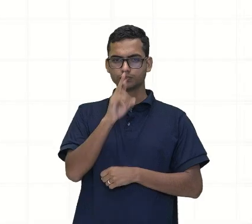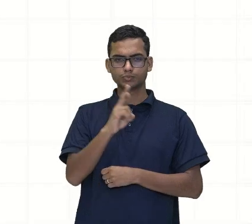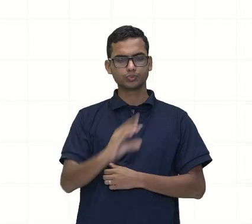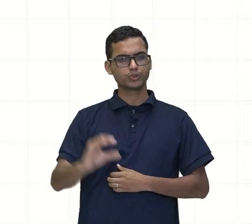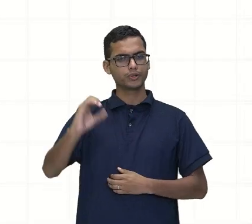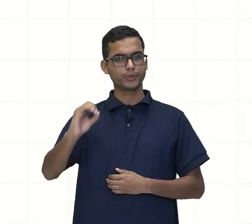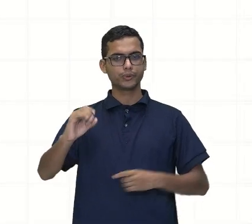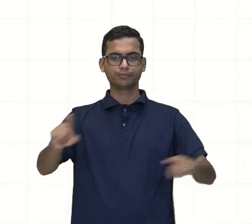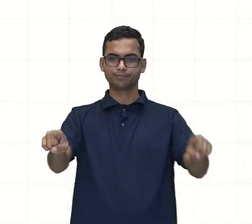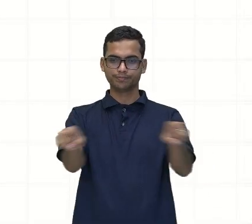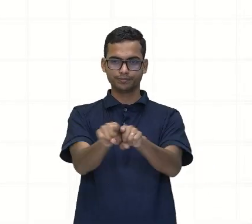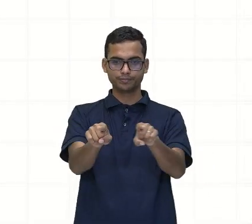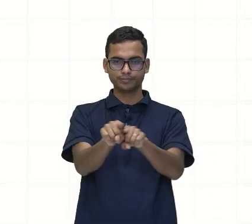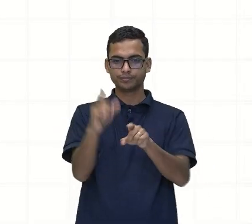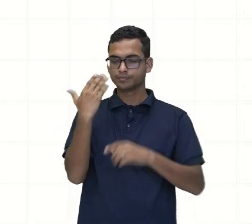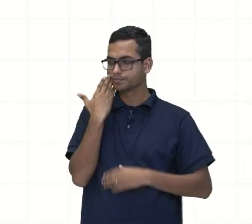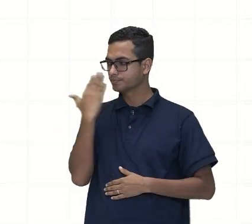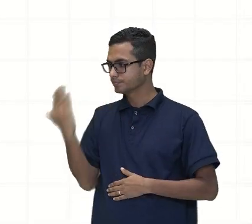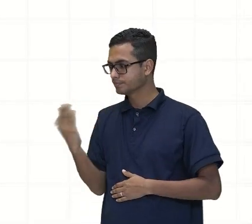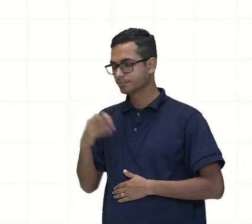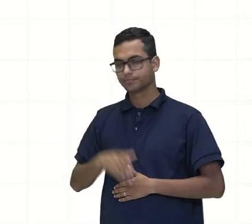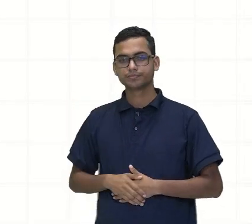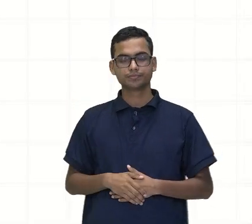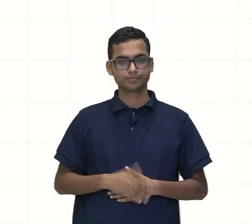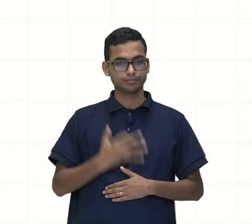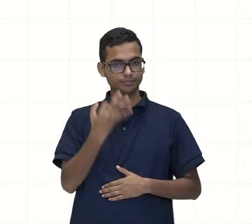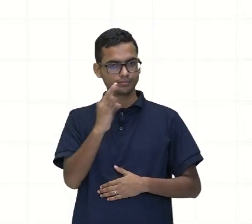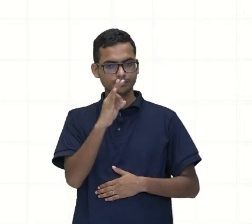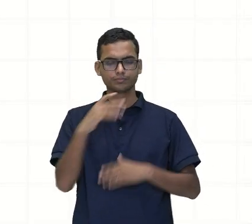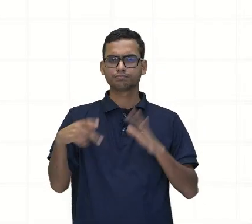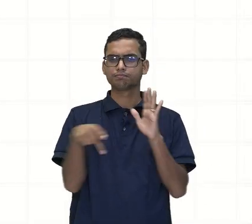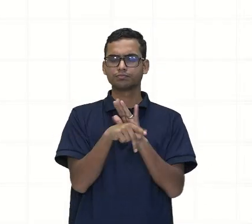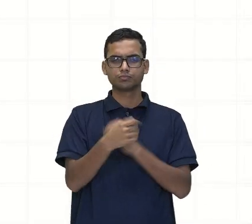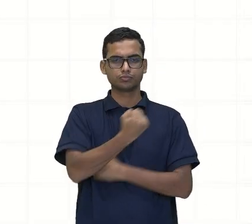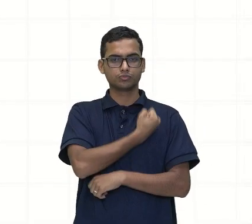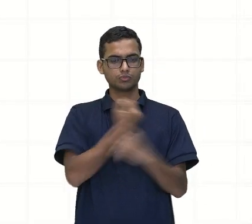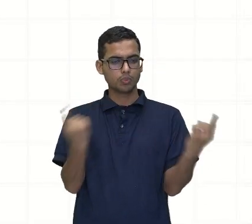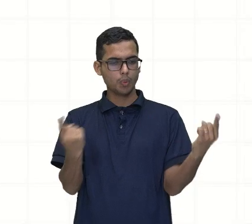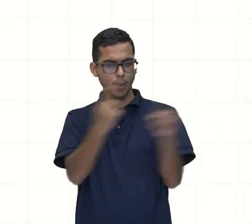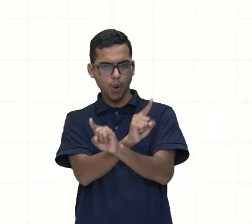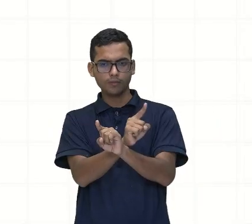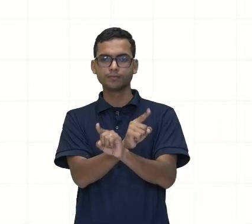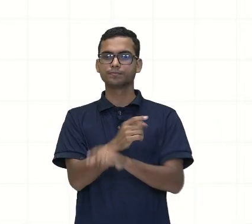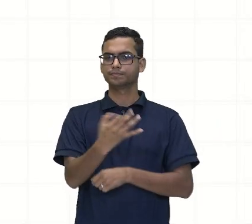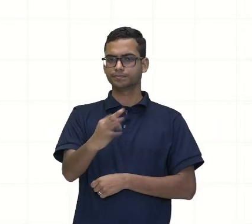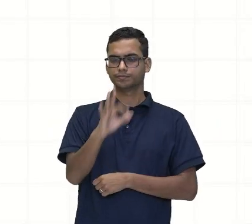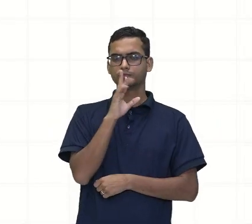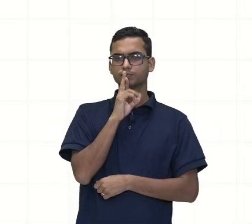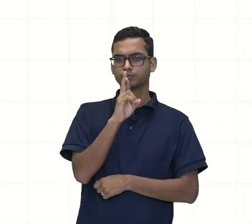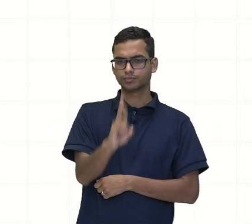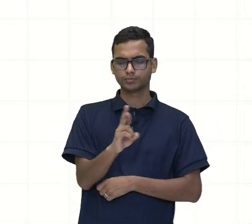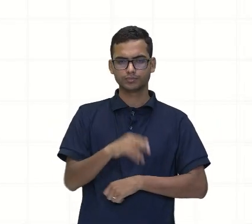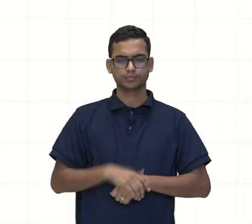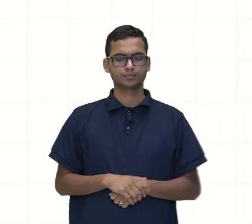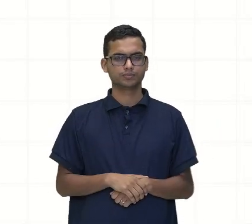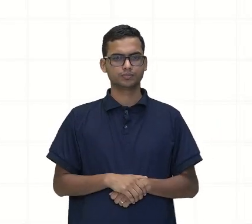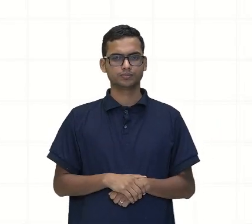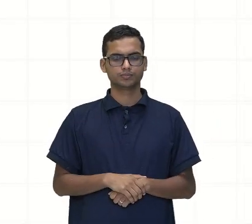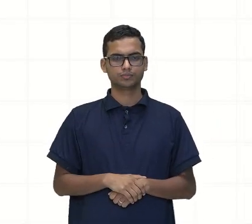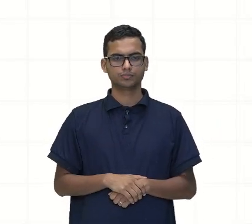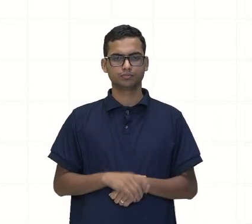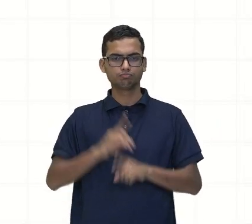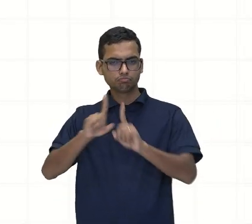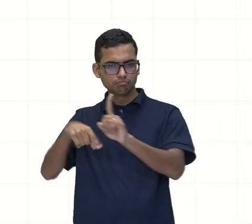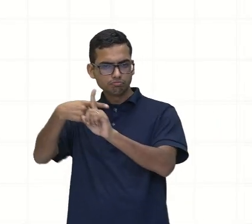0. Por quê? Porque eles se anulam, porque eles são números opostos. Então, o resultado, seja da soma ou